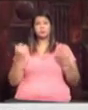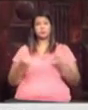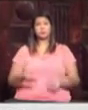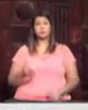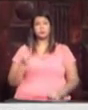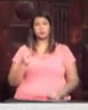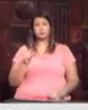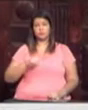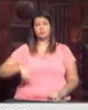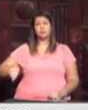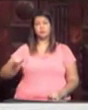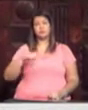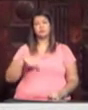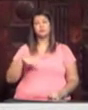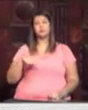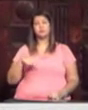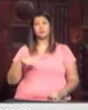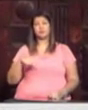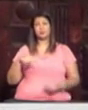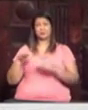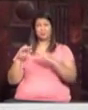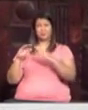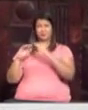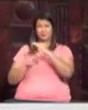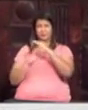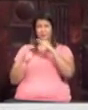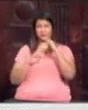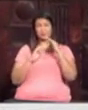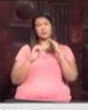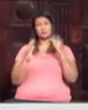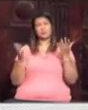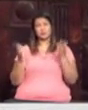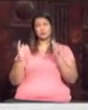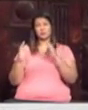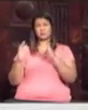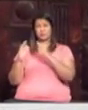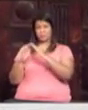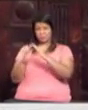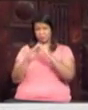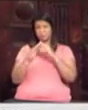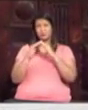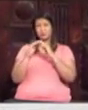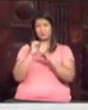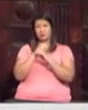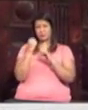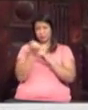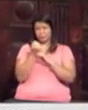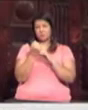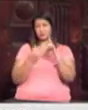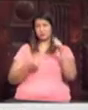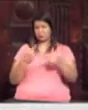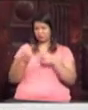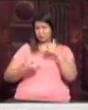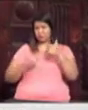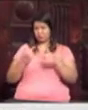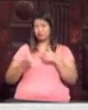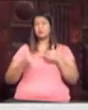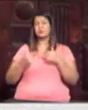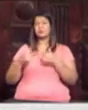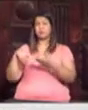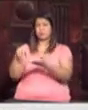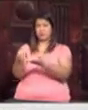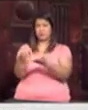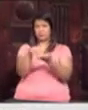nossas instituições que prestam serviço social, as nossas instituições que